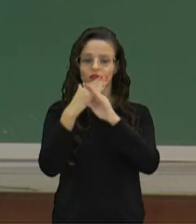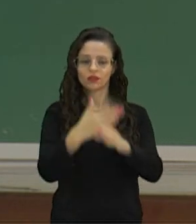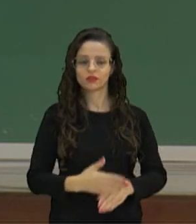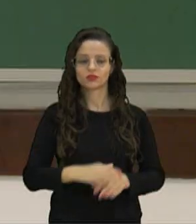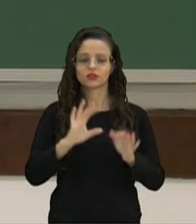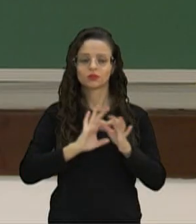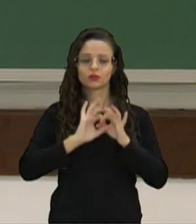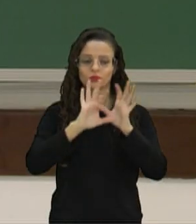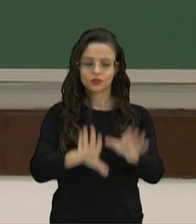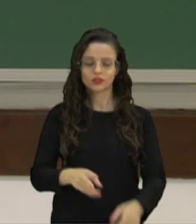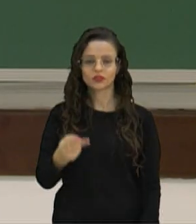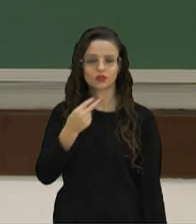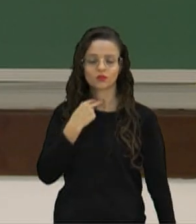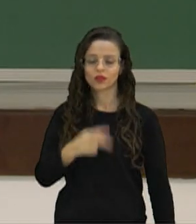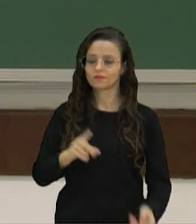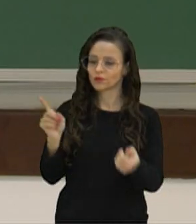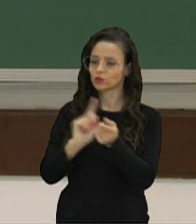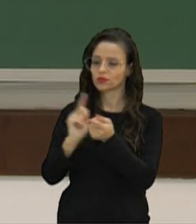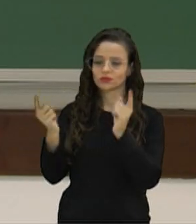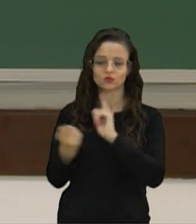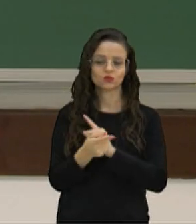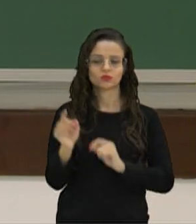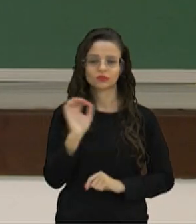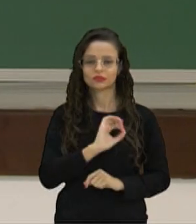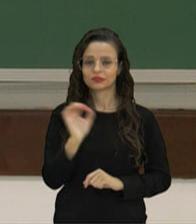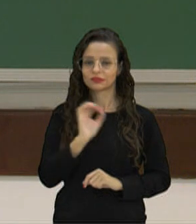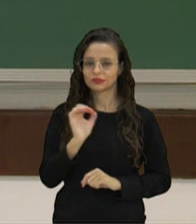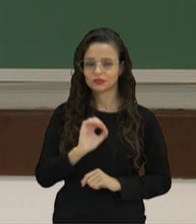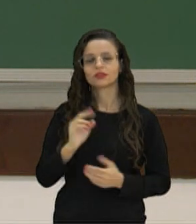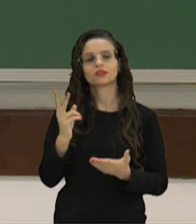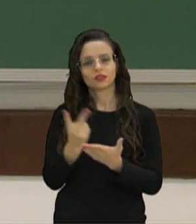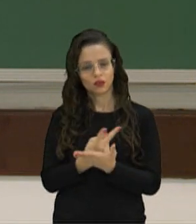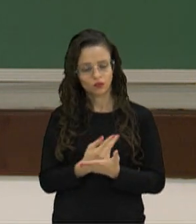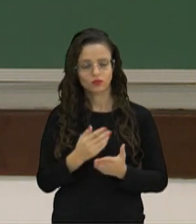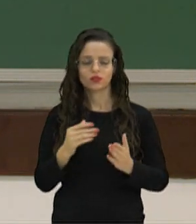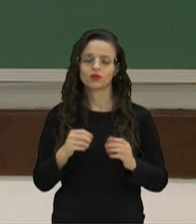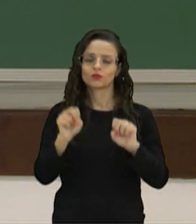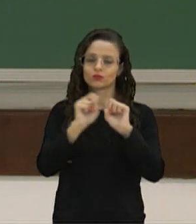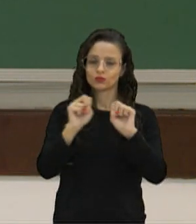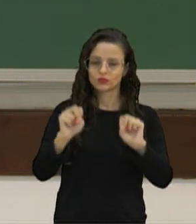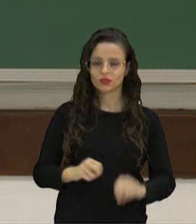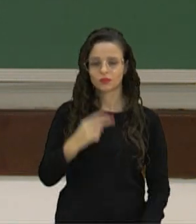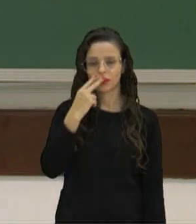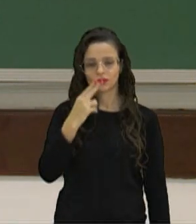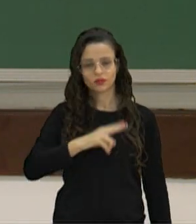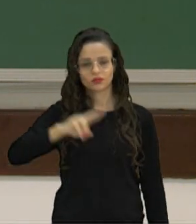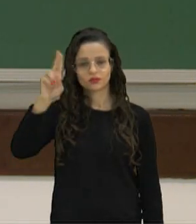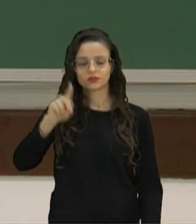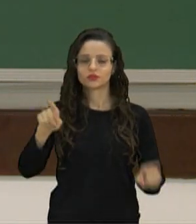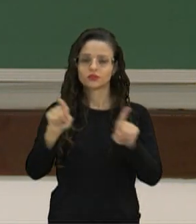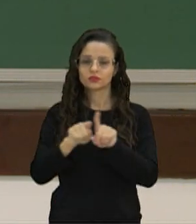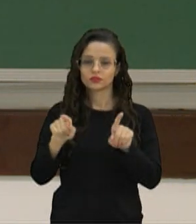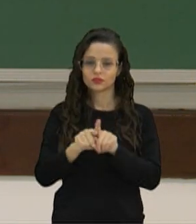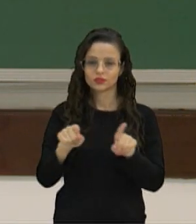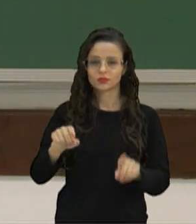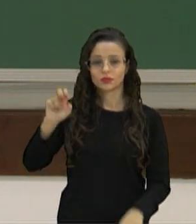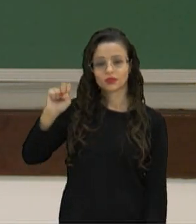da possibilidade de contradição que ocorreu no regime nazista, por exemplo, ou até mesmo lá no